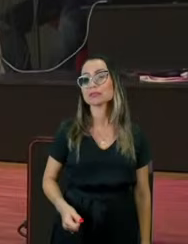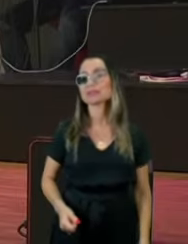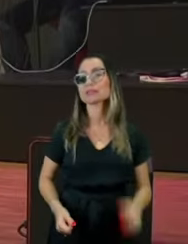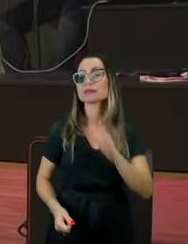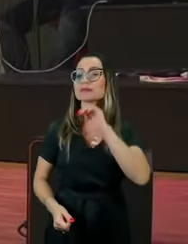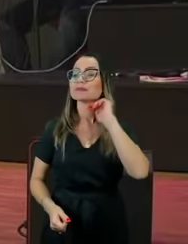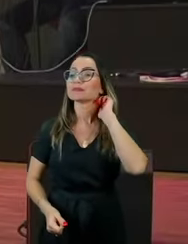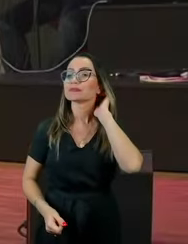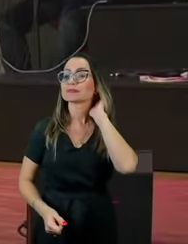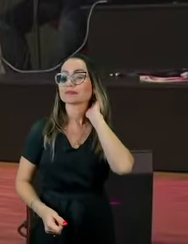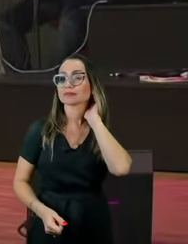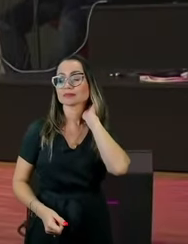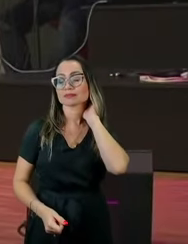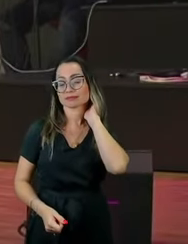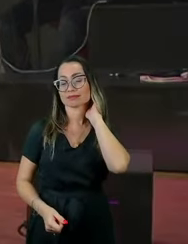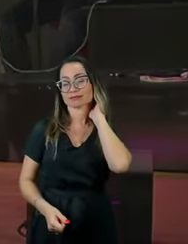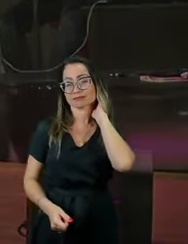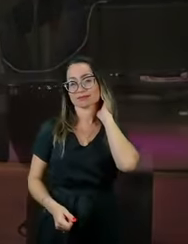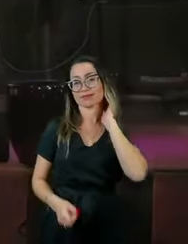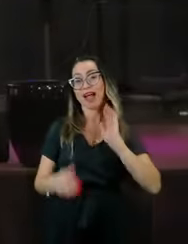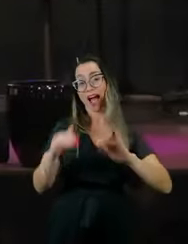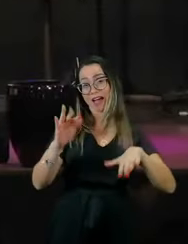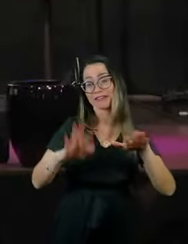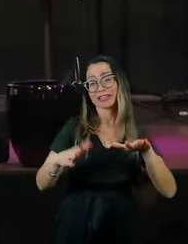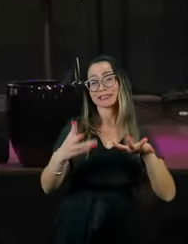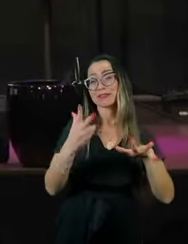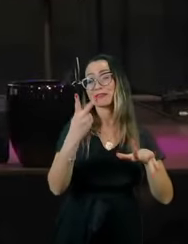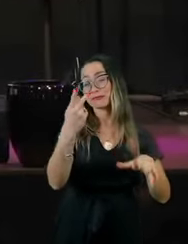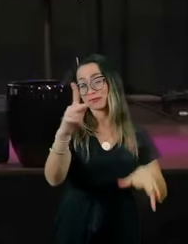É Jael. É a mulher dentro de